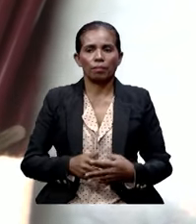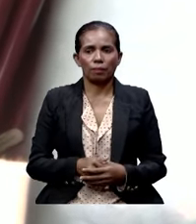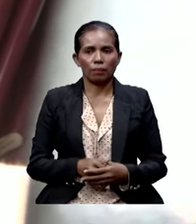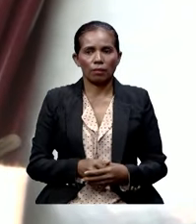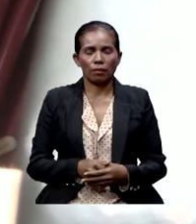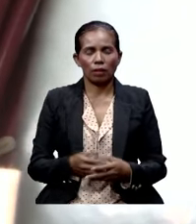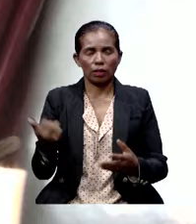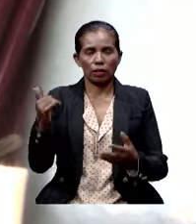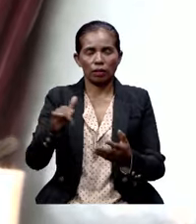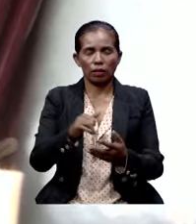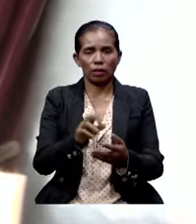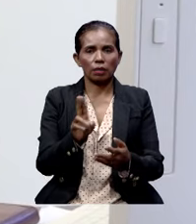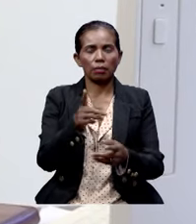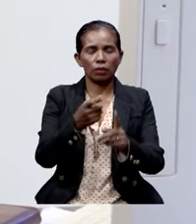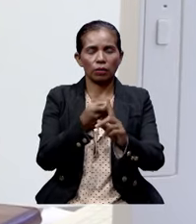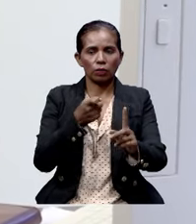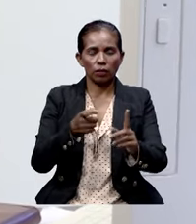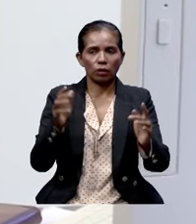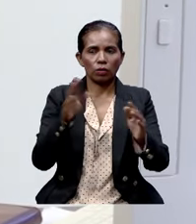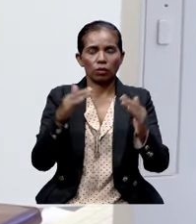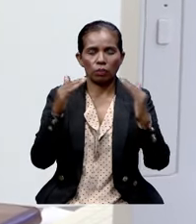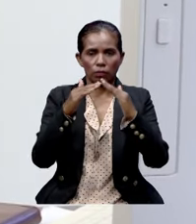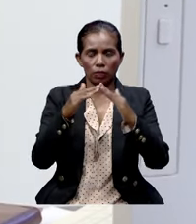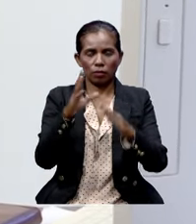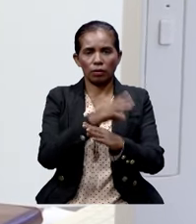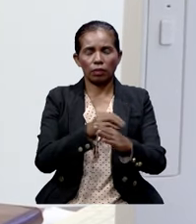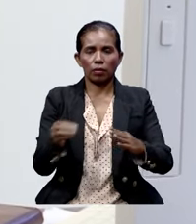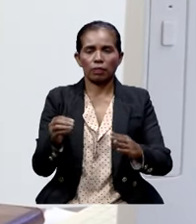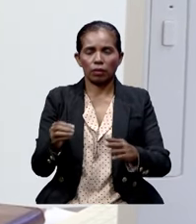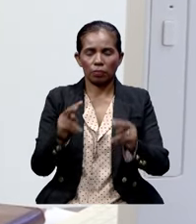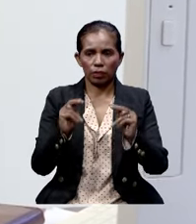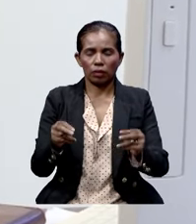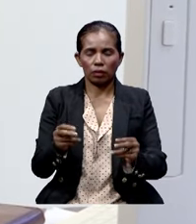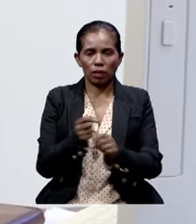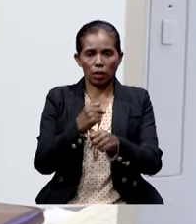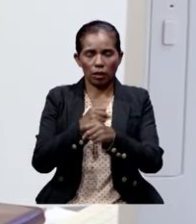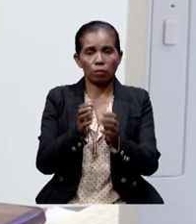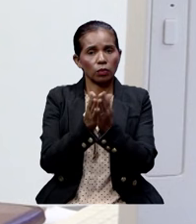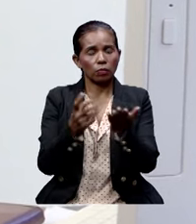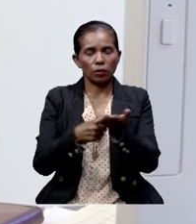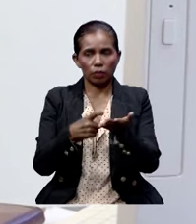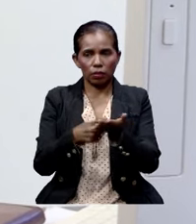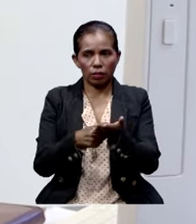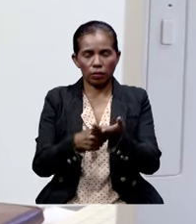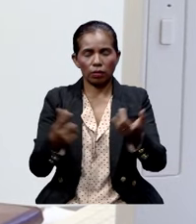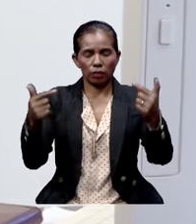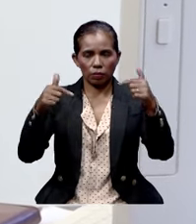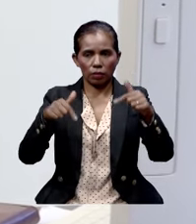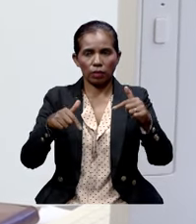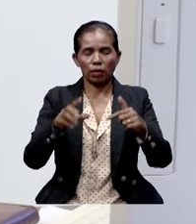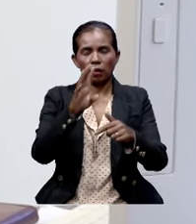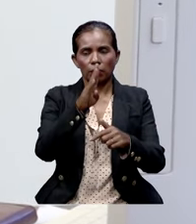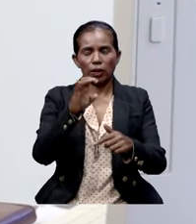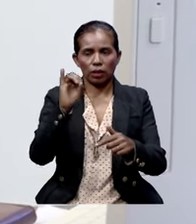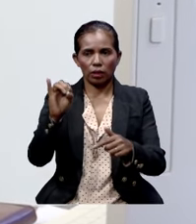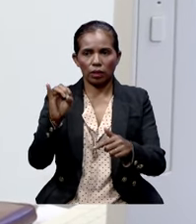sira aplica si uma mai por exemplo minha necessidade é trata passaporte aplica mai passaporte se mai bilhete de identidade